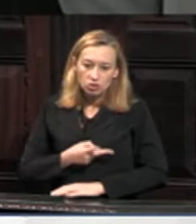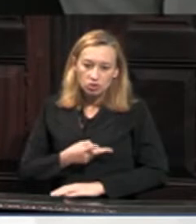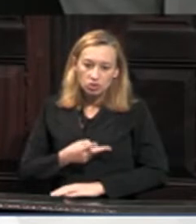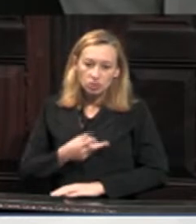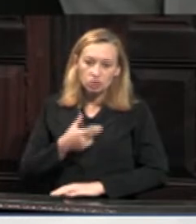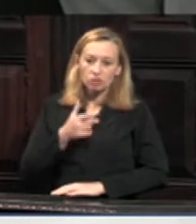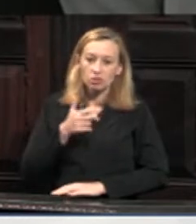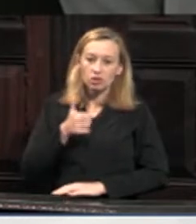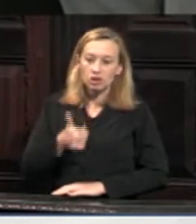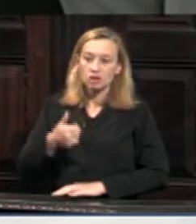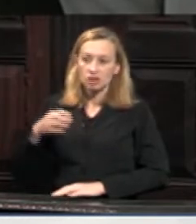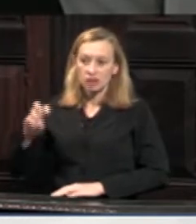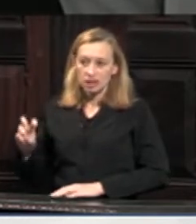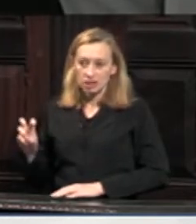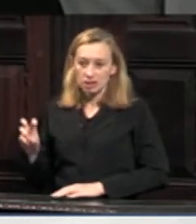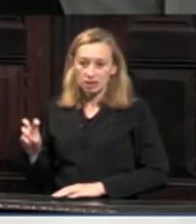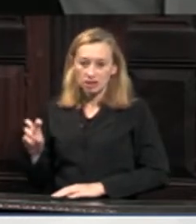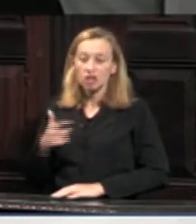2013.